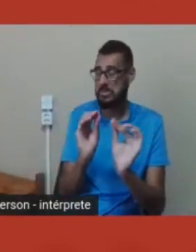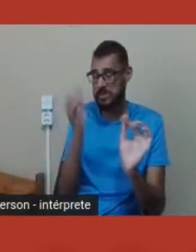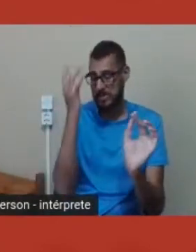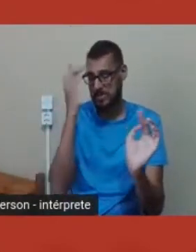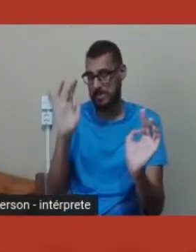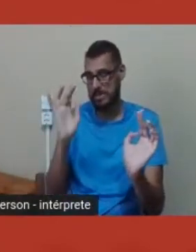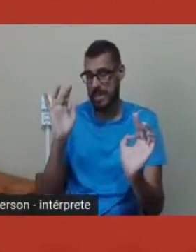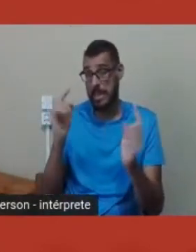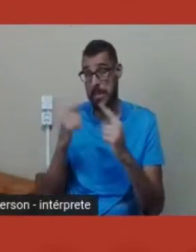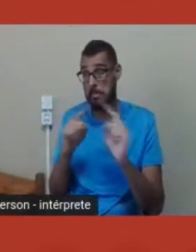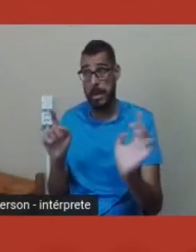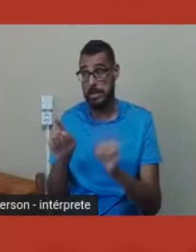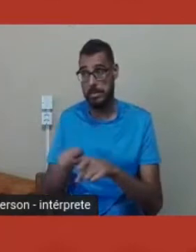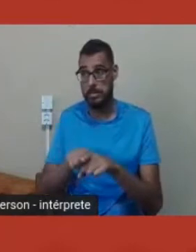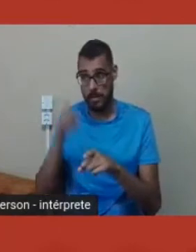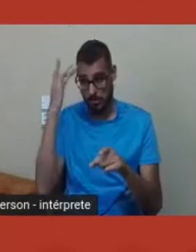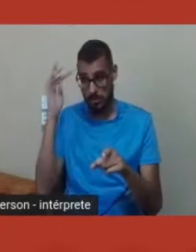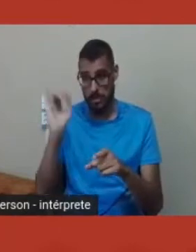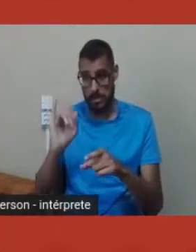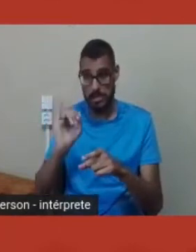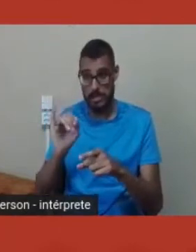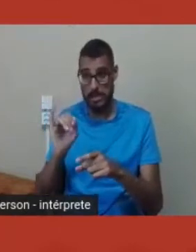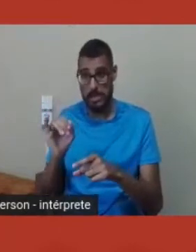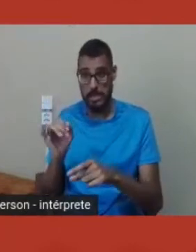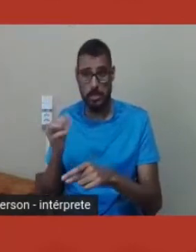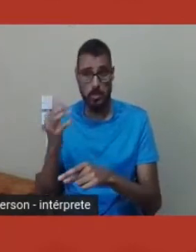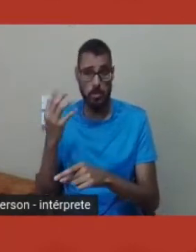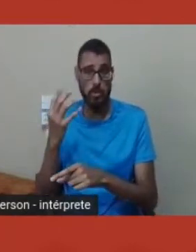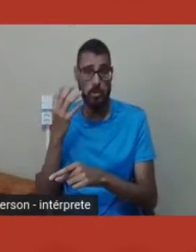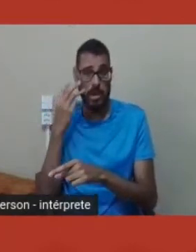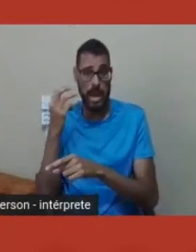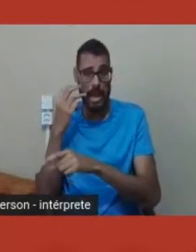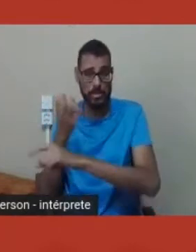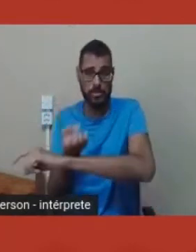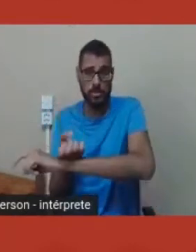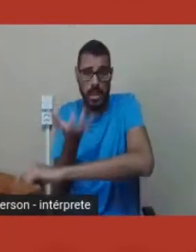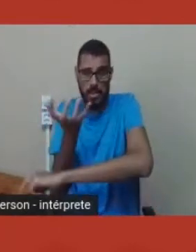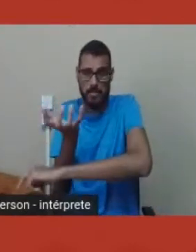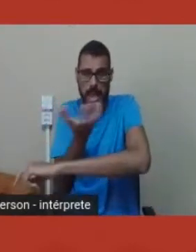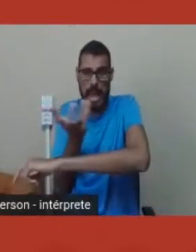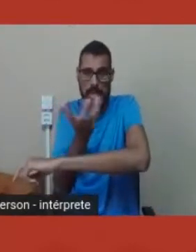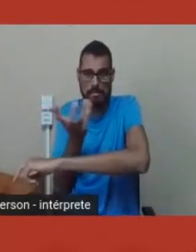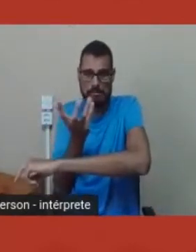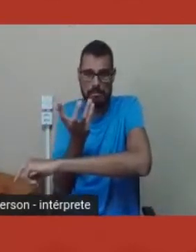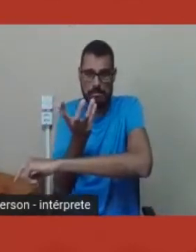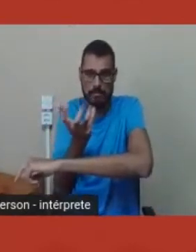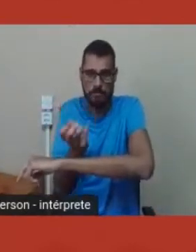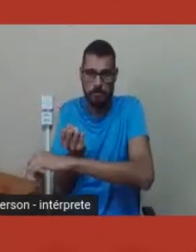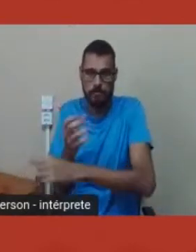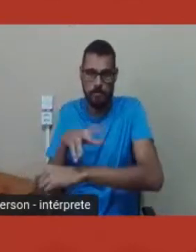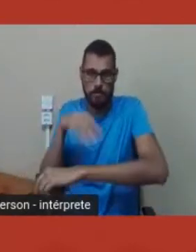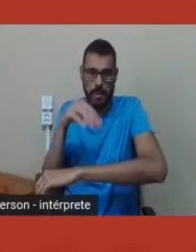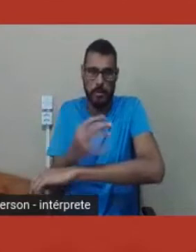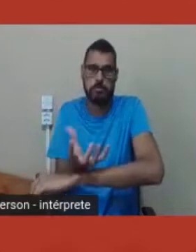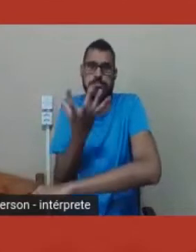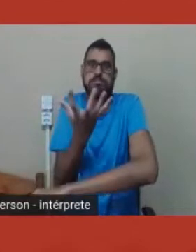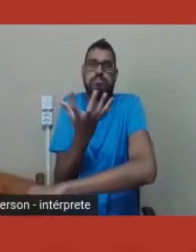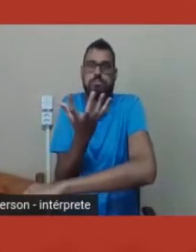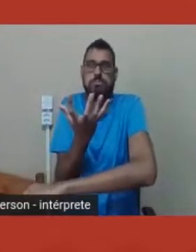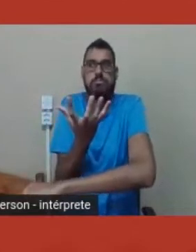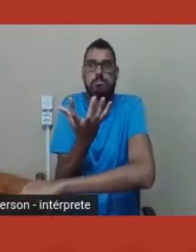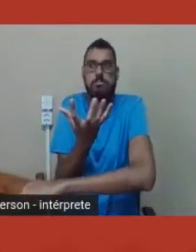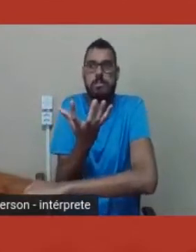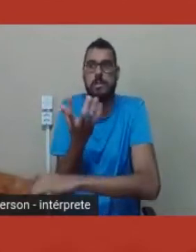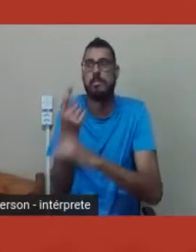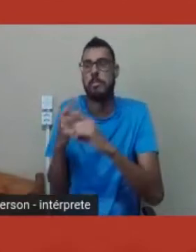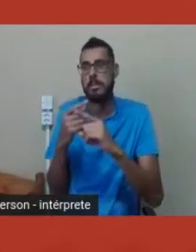certo. Mas também não sei se o gato arrepiado, a gente pode, do mesmo jeito que a gente está considerando o